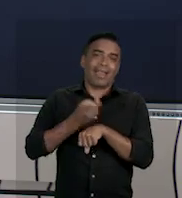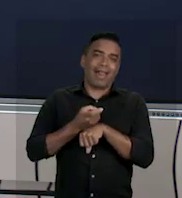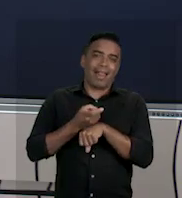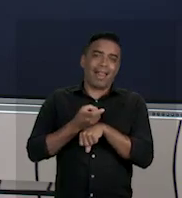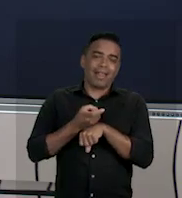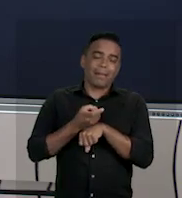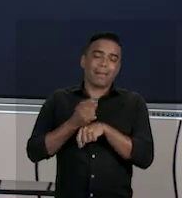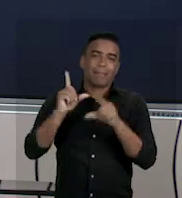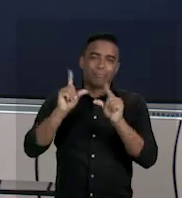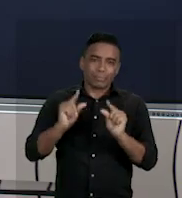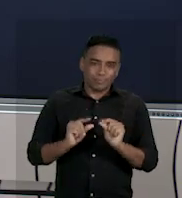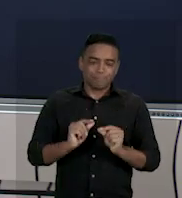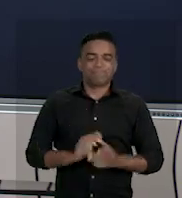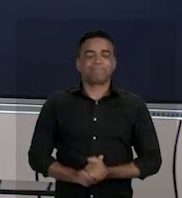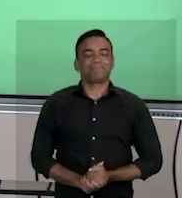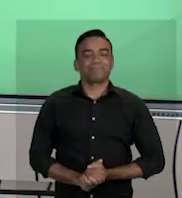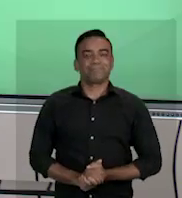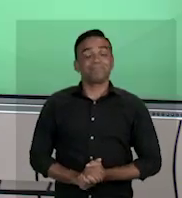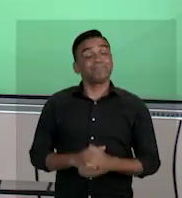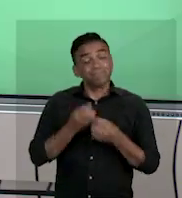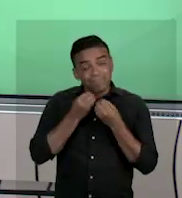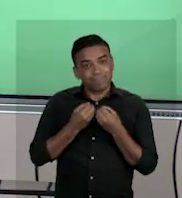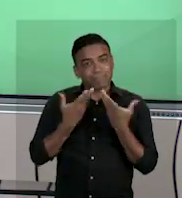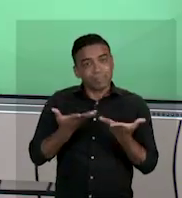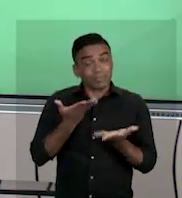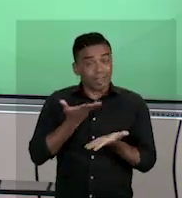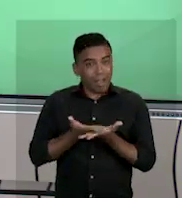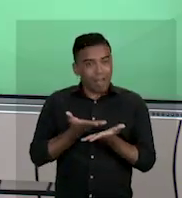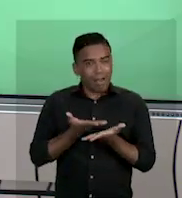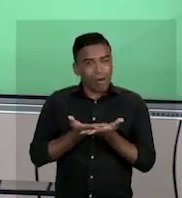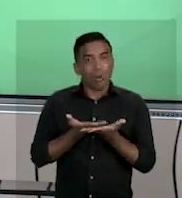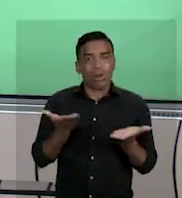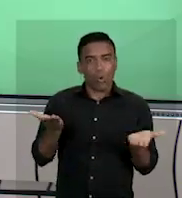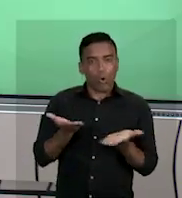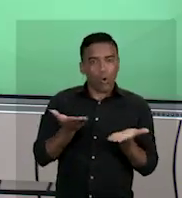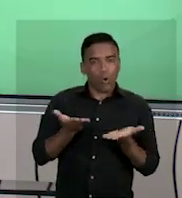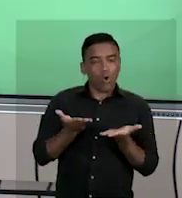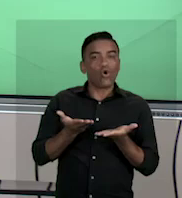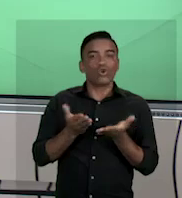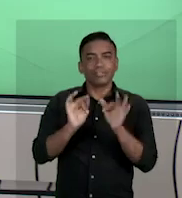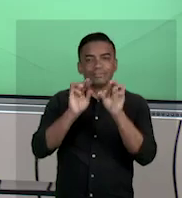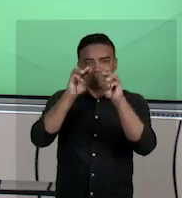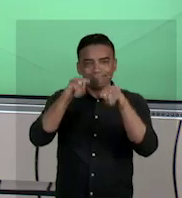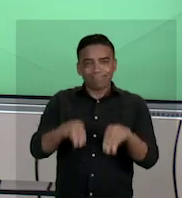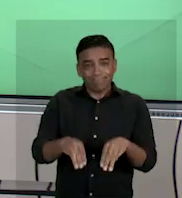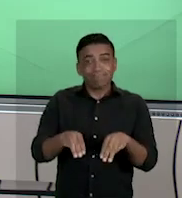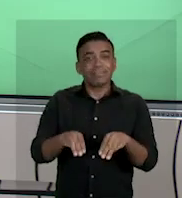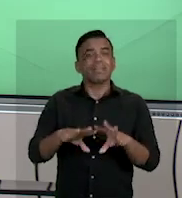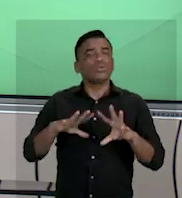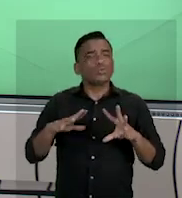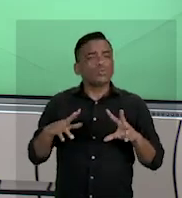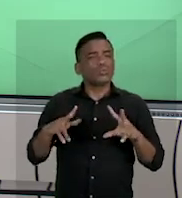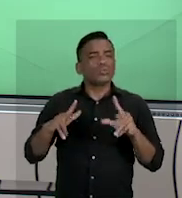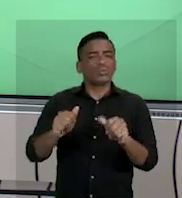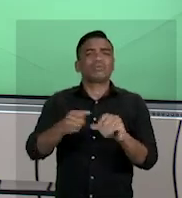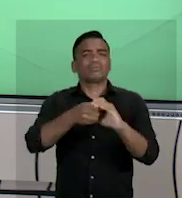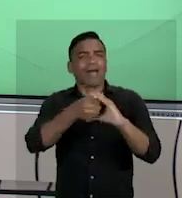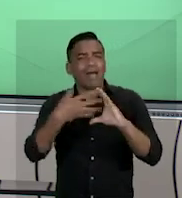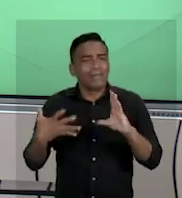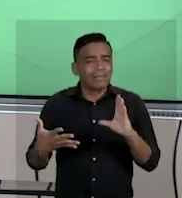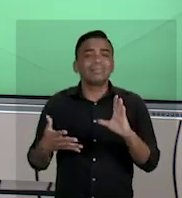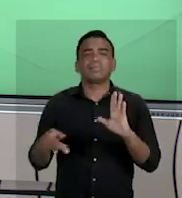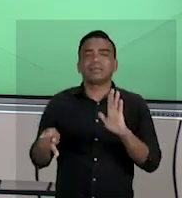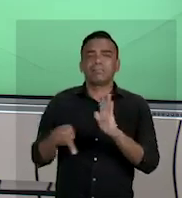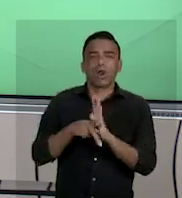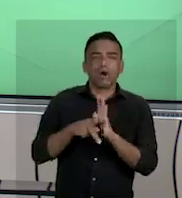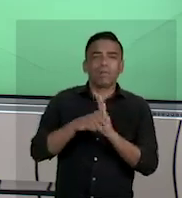sólidos. Bom, nessa aula, então, nós vamos finalizar todas as propriedades